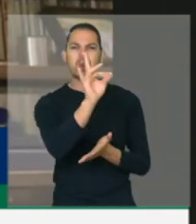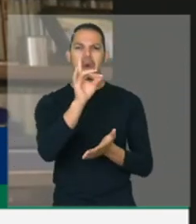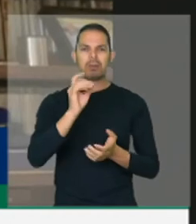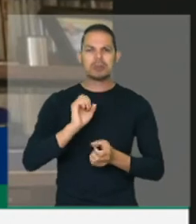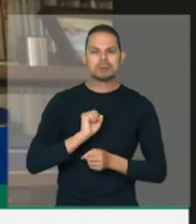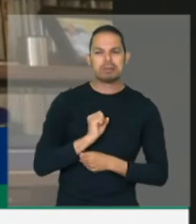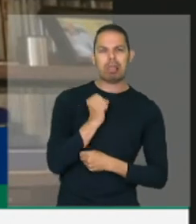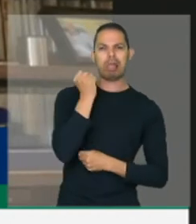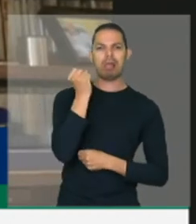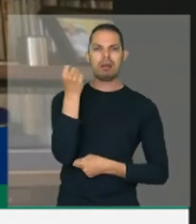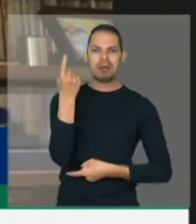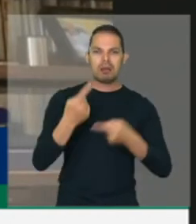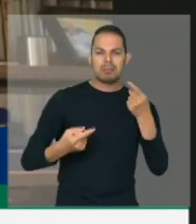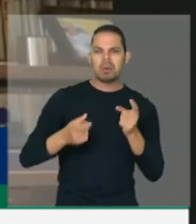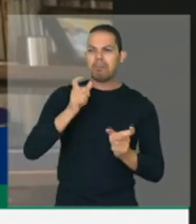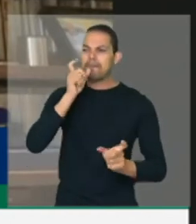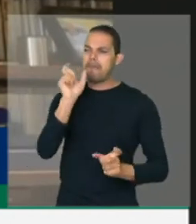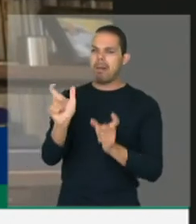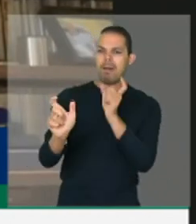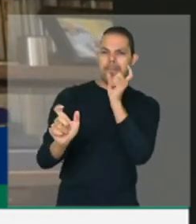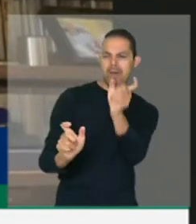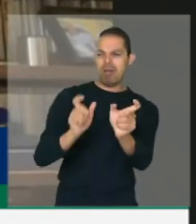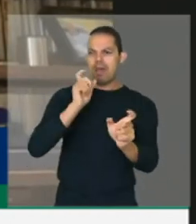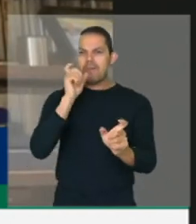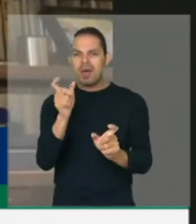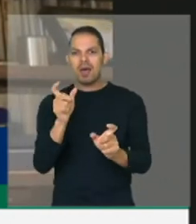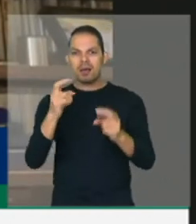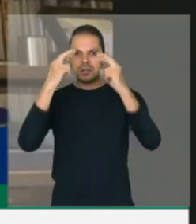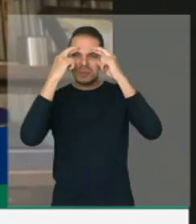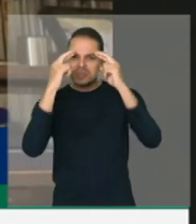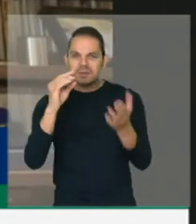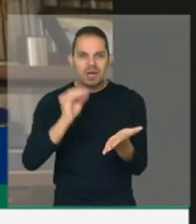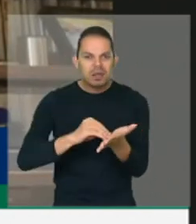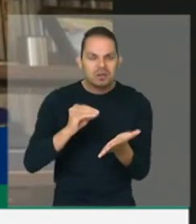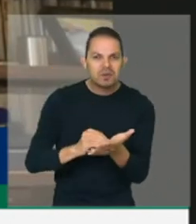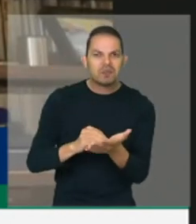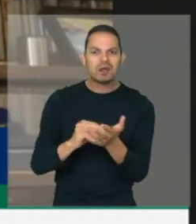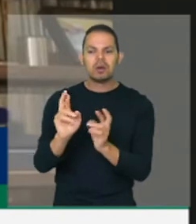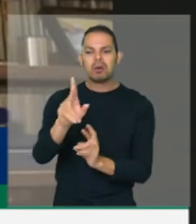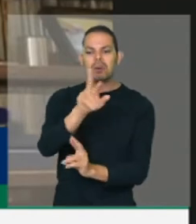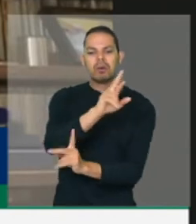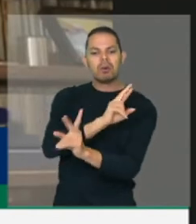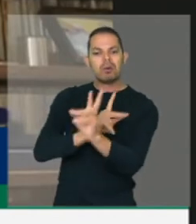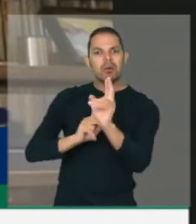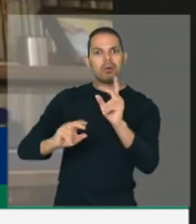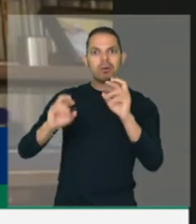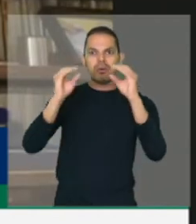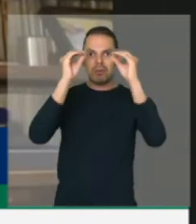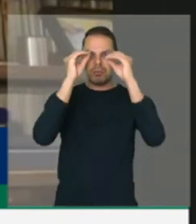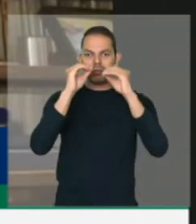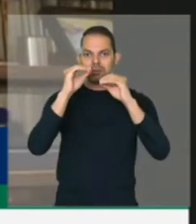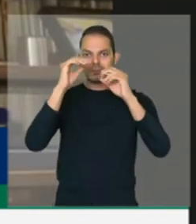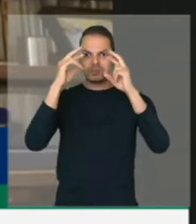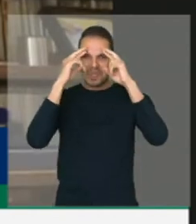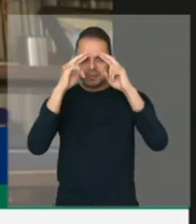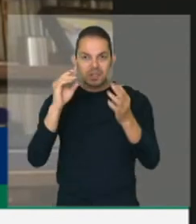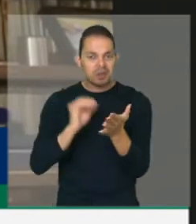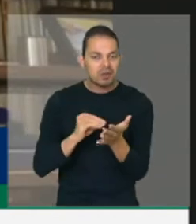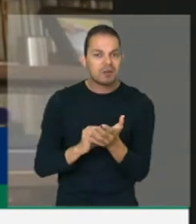com essa política do xingamento, da falta de respeito com a diferença, com a pluralidade, da falta de respeito